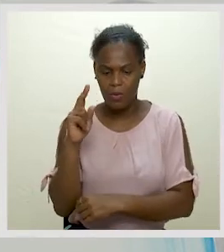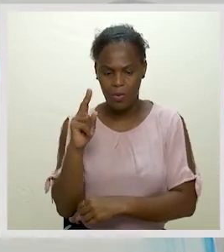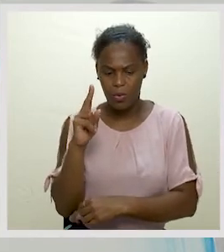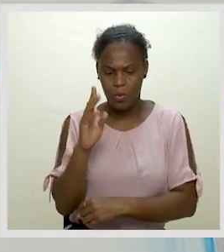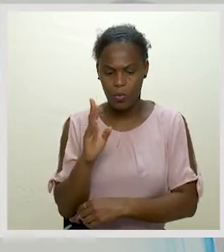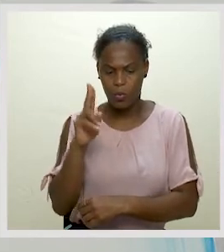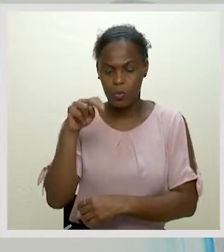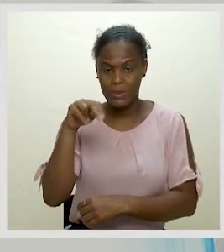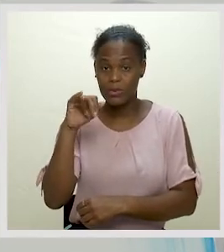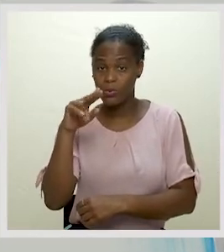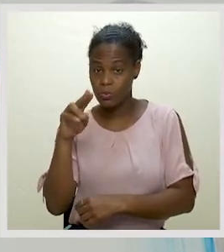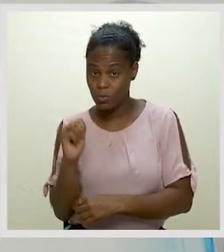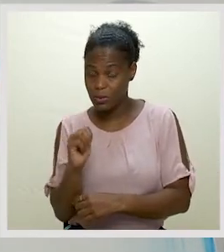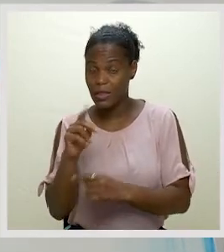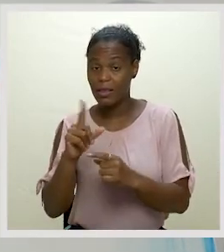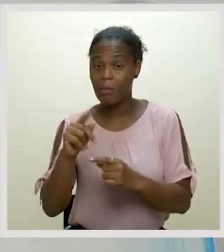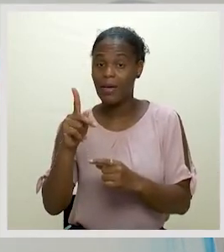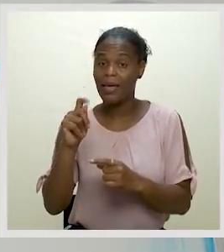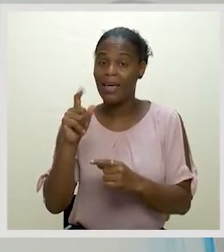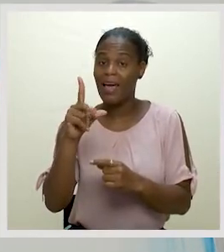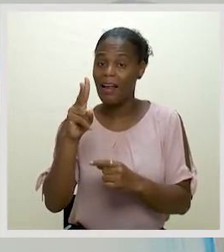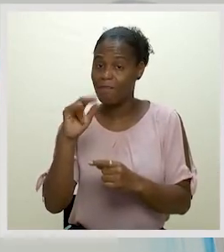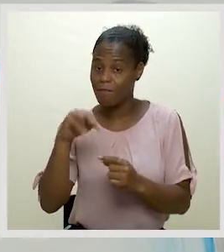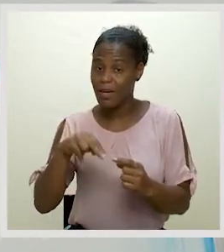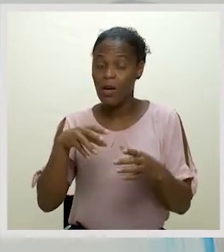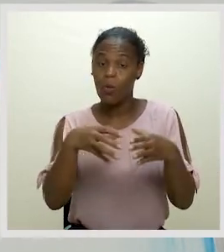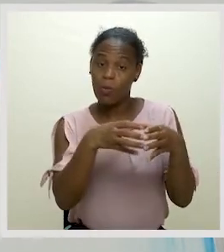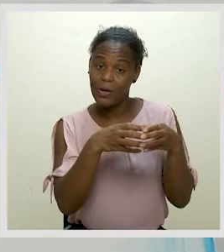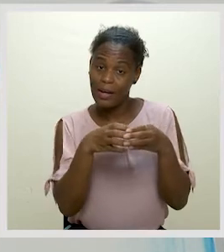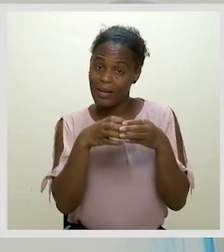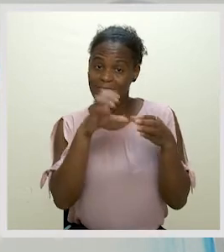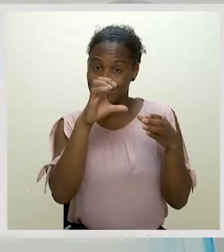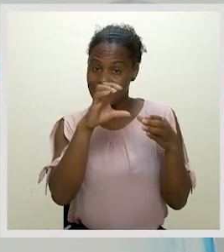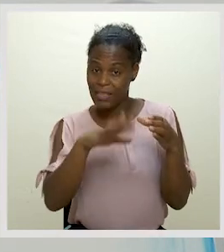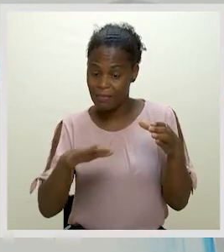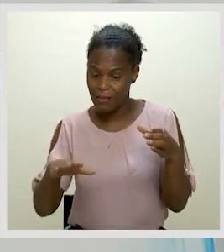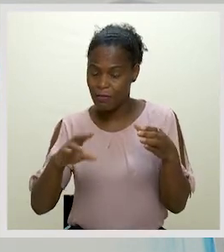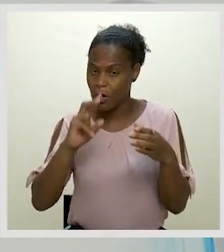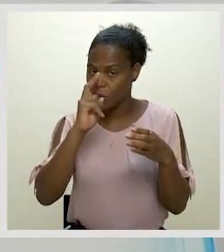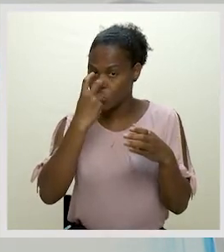Kelvin, obviamente a comunidade científica